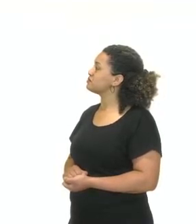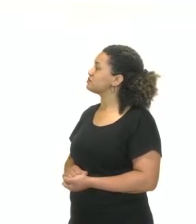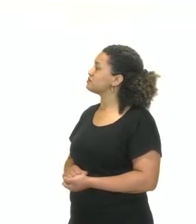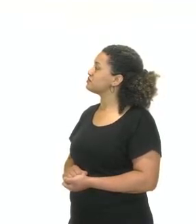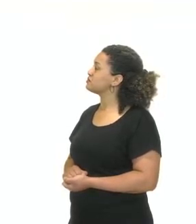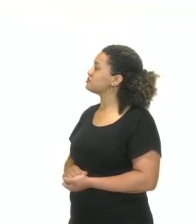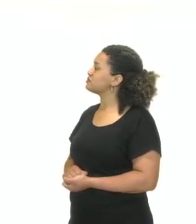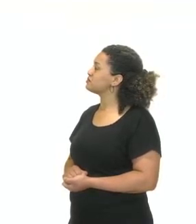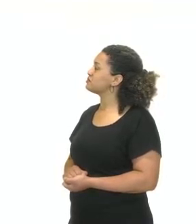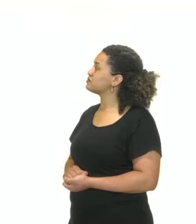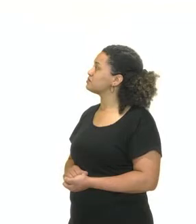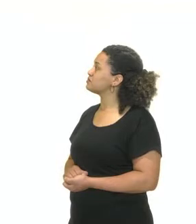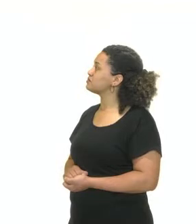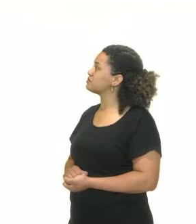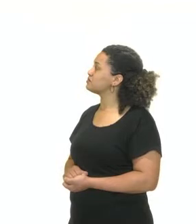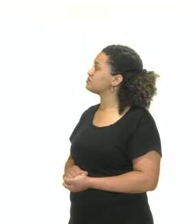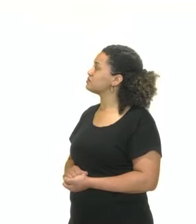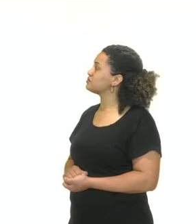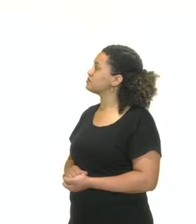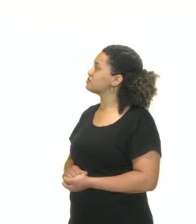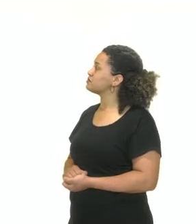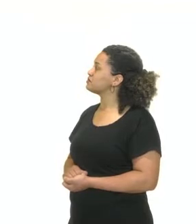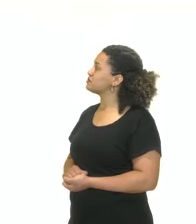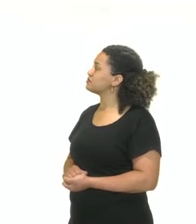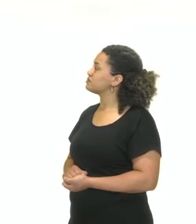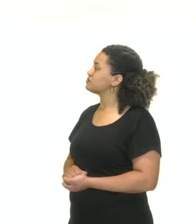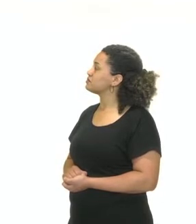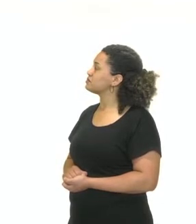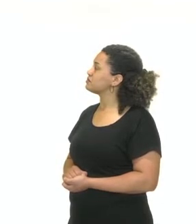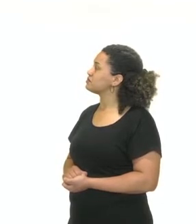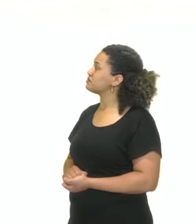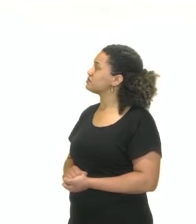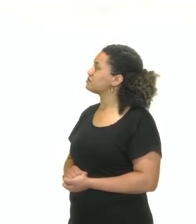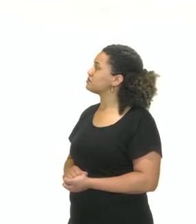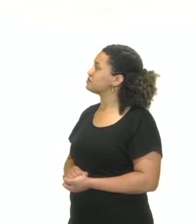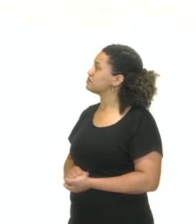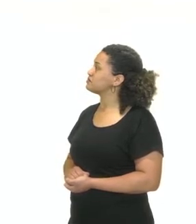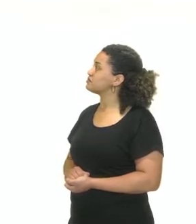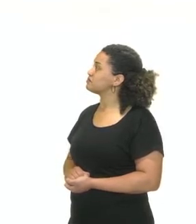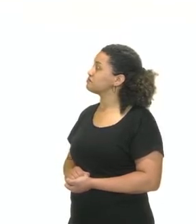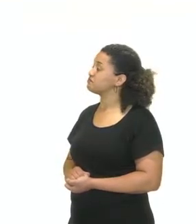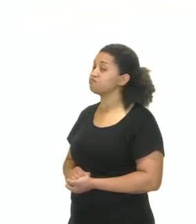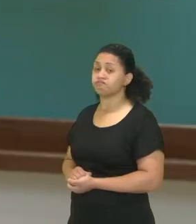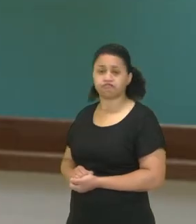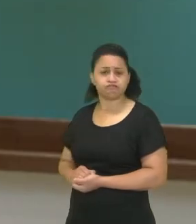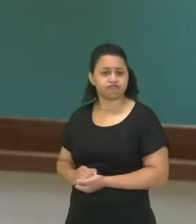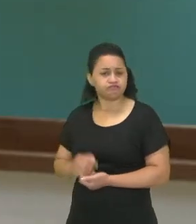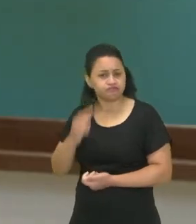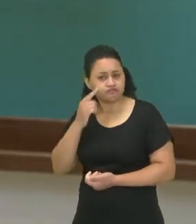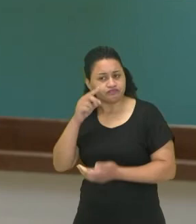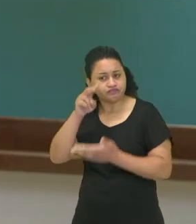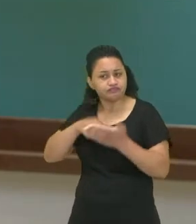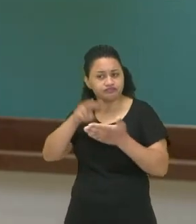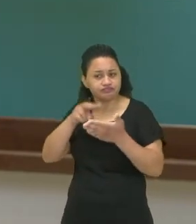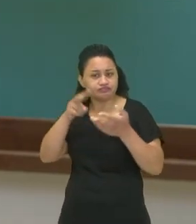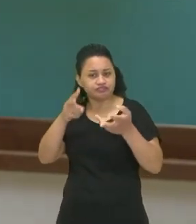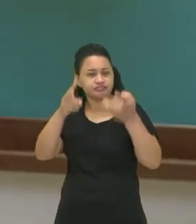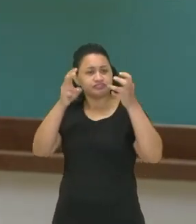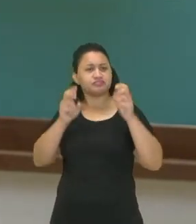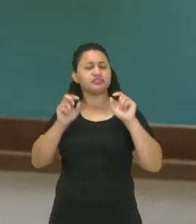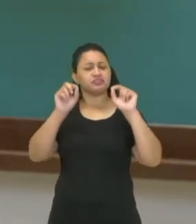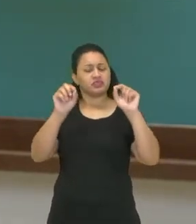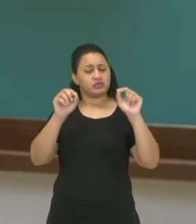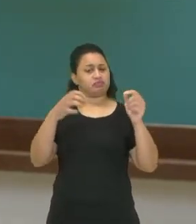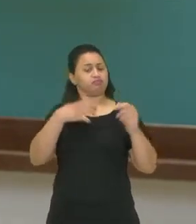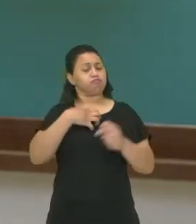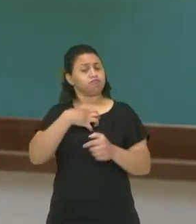nome, que o viadante a perpassar consome. Profundo esse poema, trabalhando vida e morte,